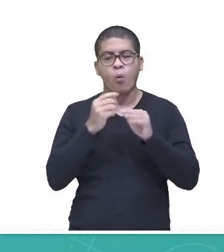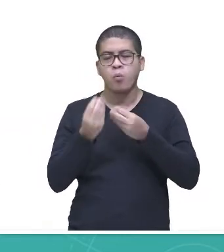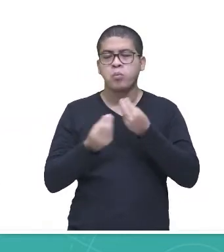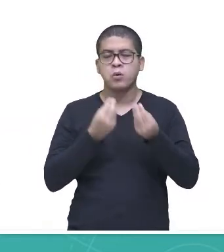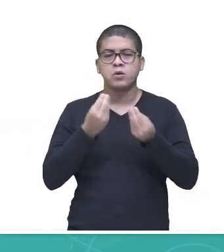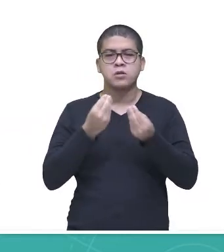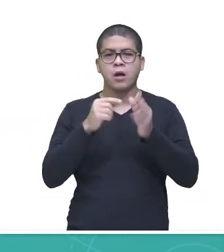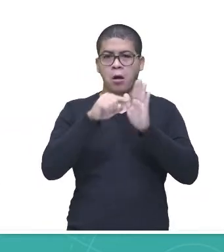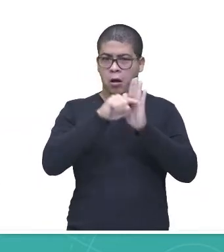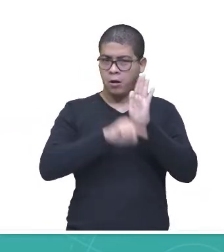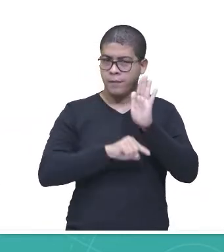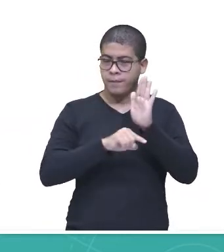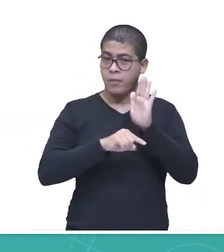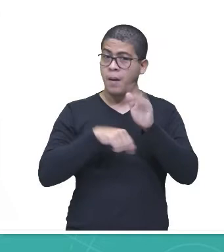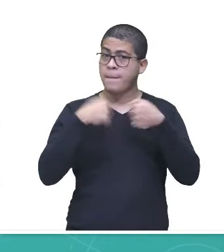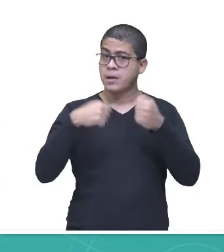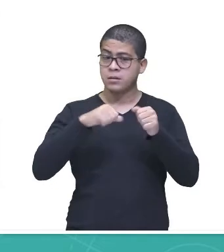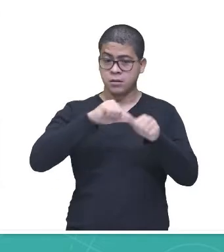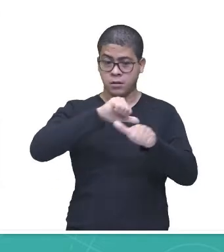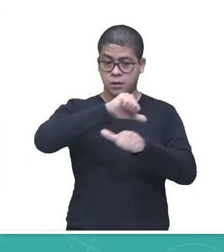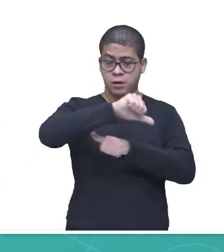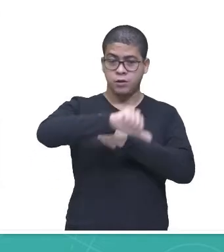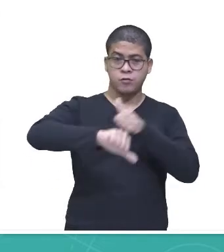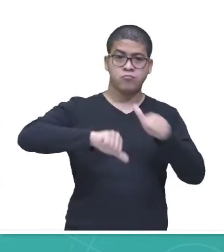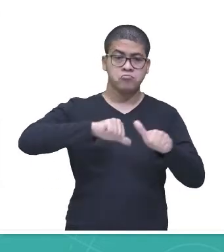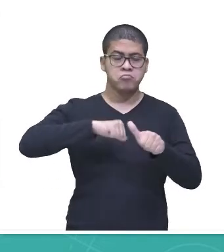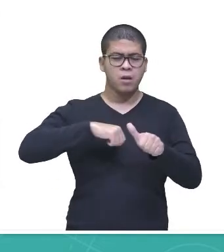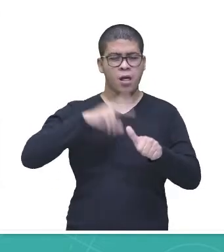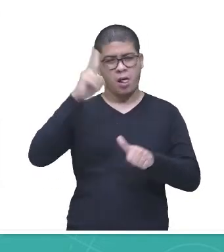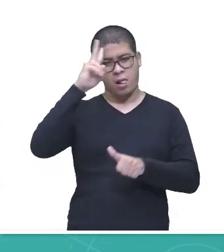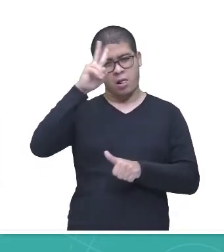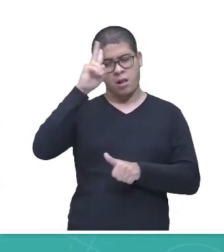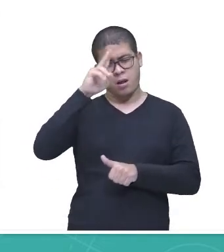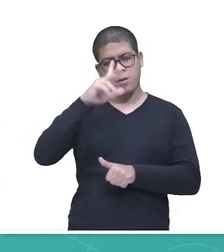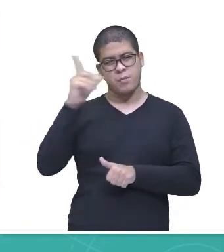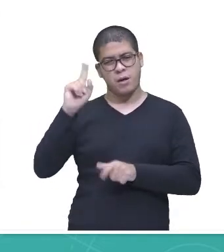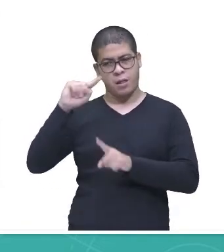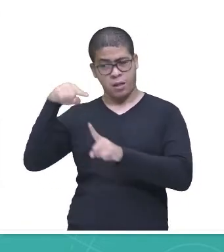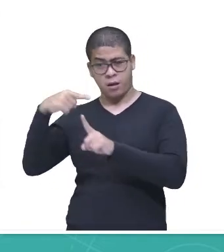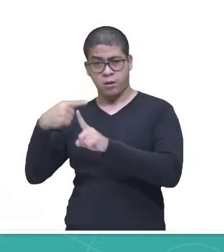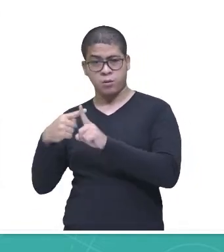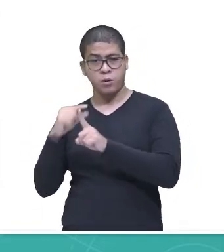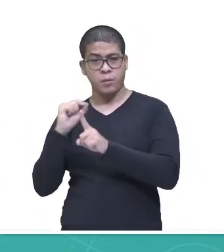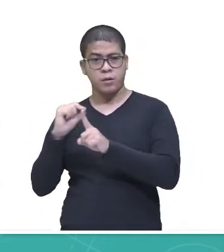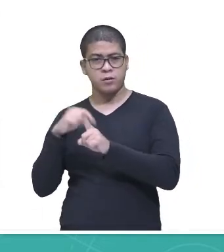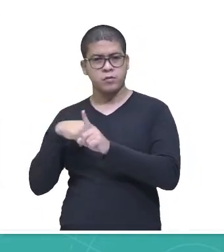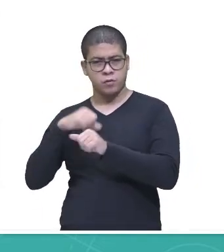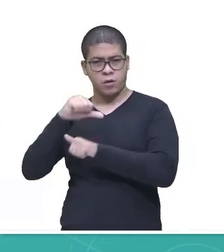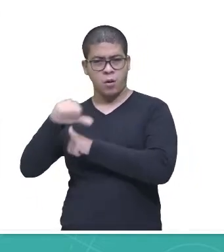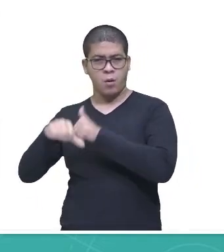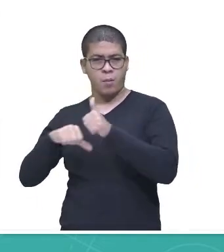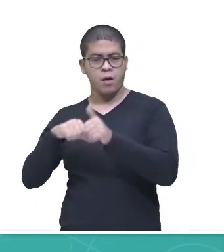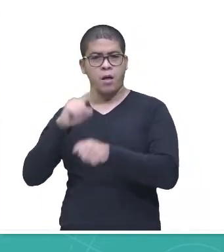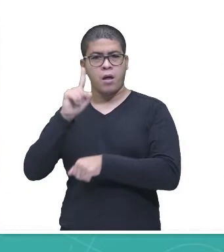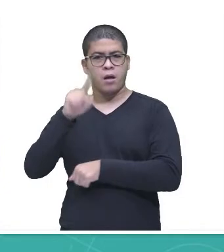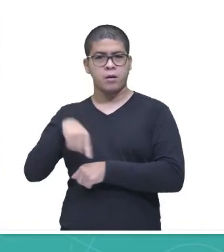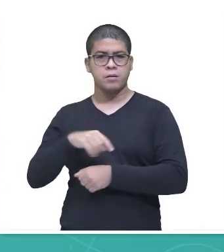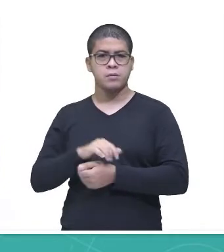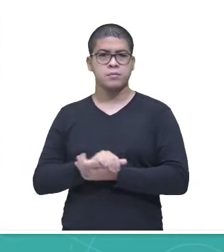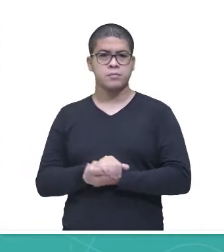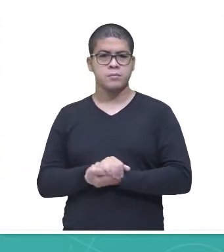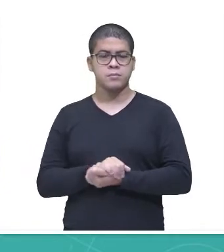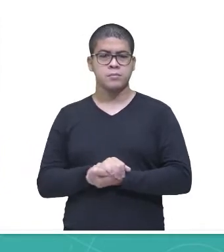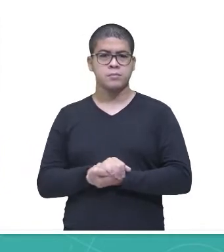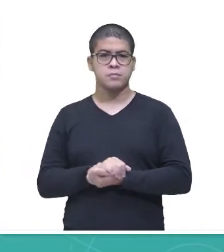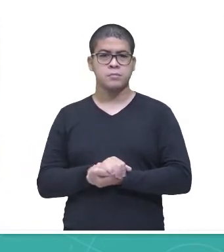precisa fazer uma transformação. Lembram que lá na soma a gente fez uma transformação, transformando